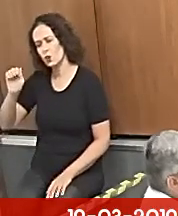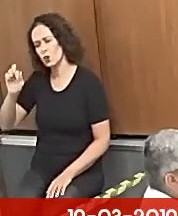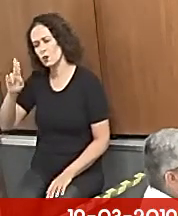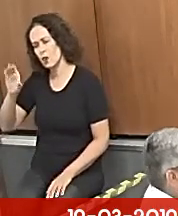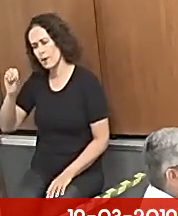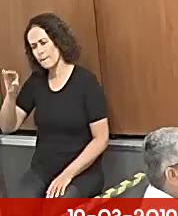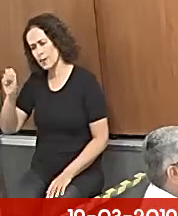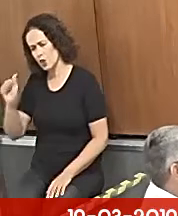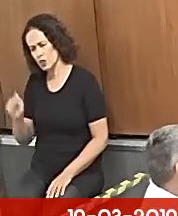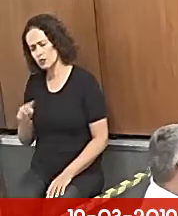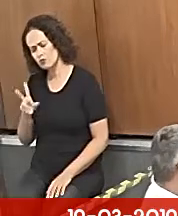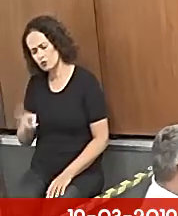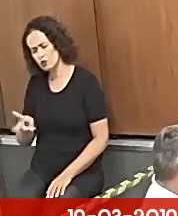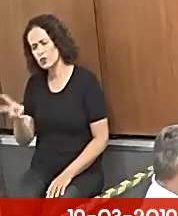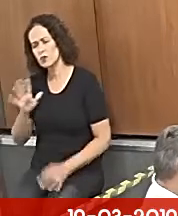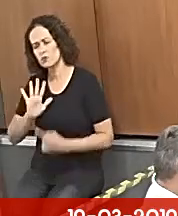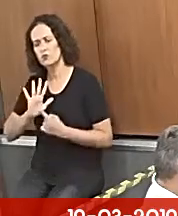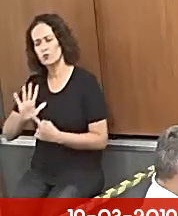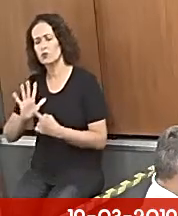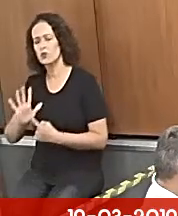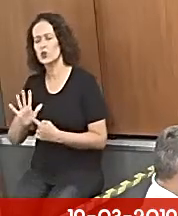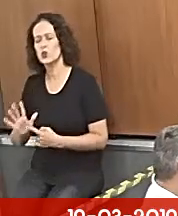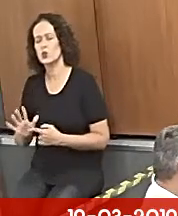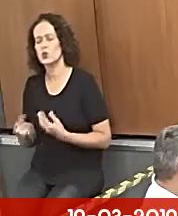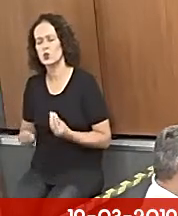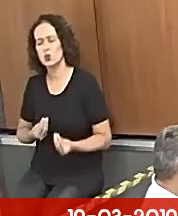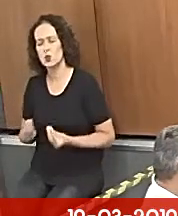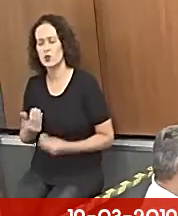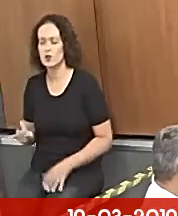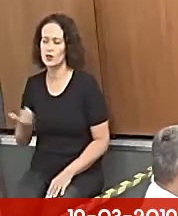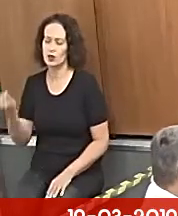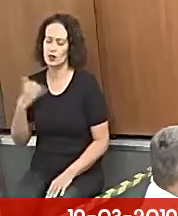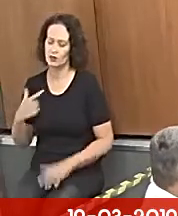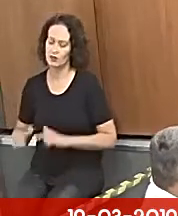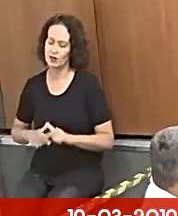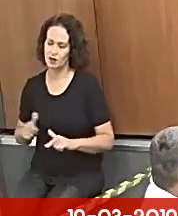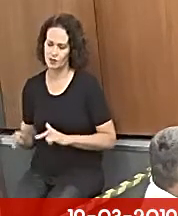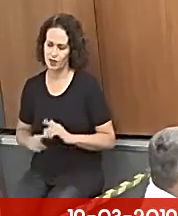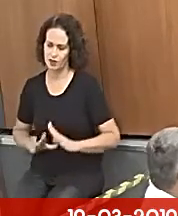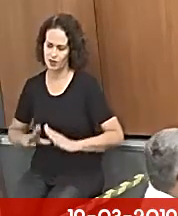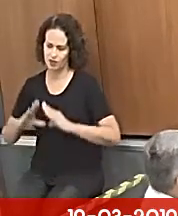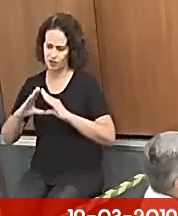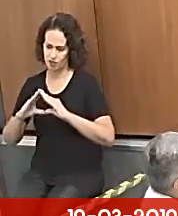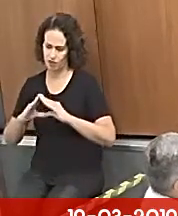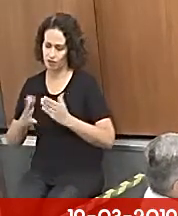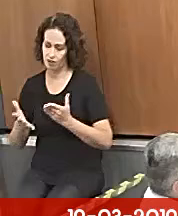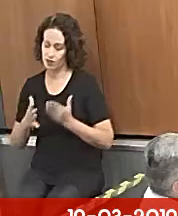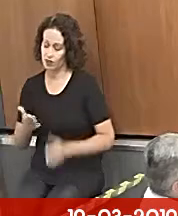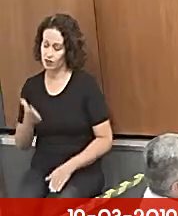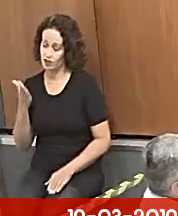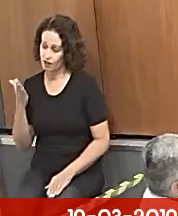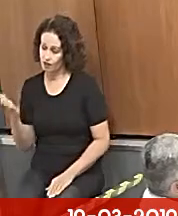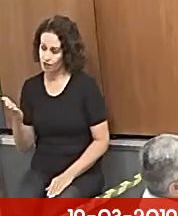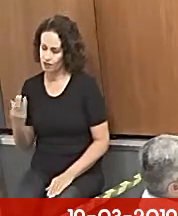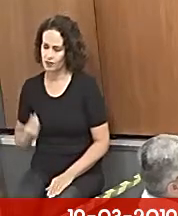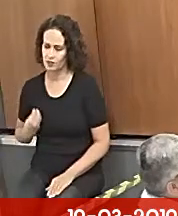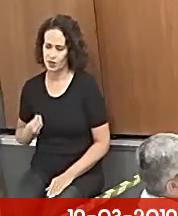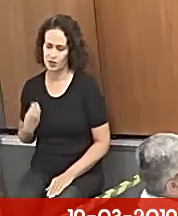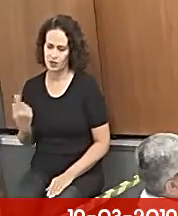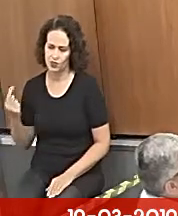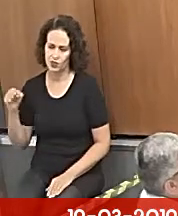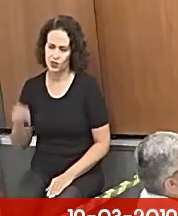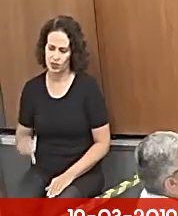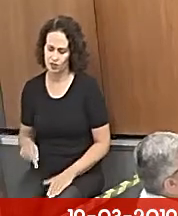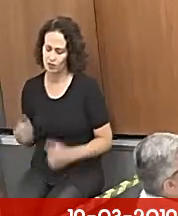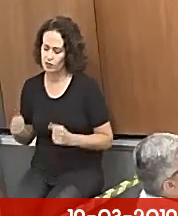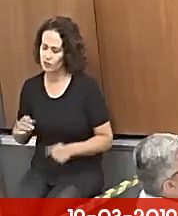destacou o trabalho em parceria com a assembléia ea gente queria oportunizar preso essa dele aqui é importante que ela nos dê essa data